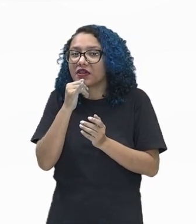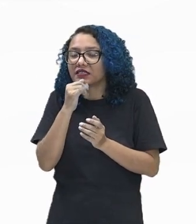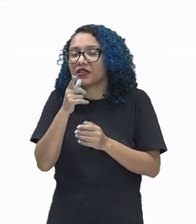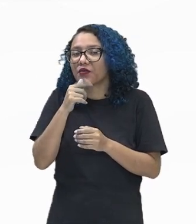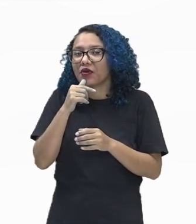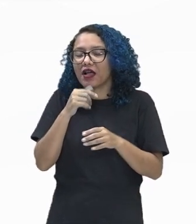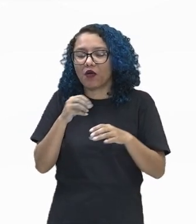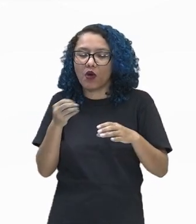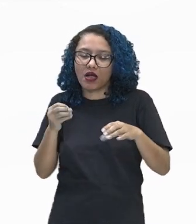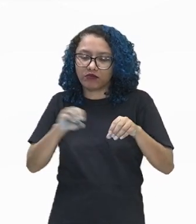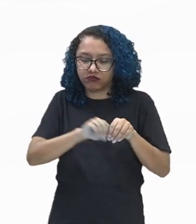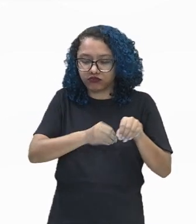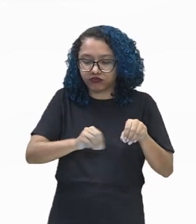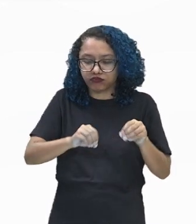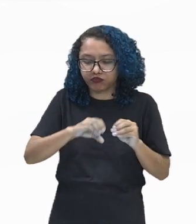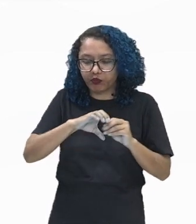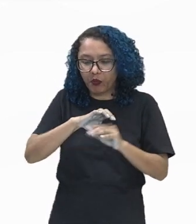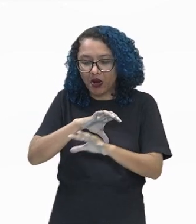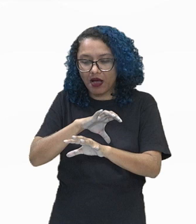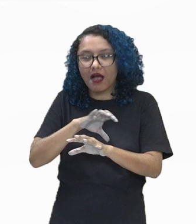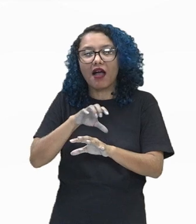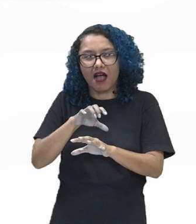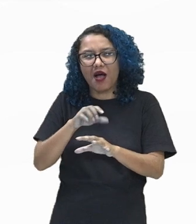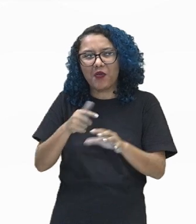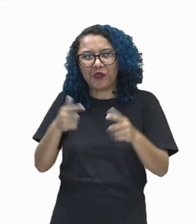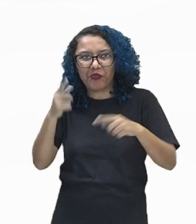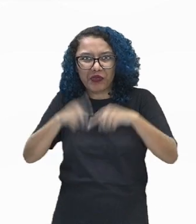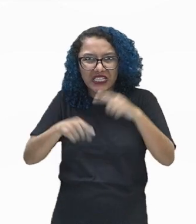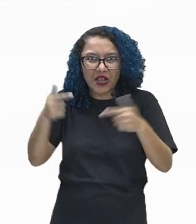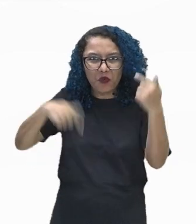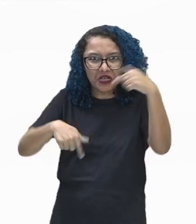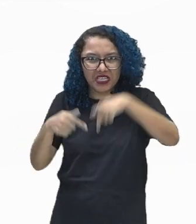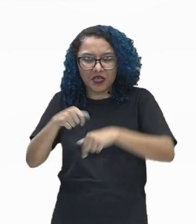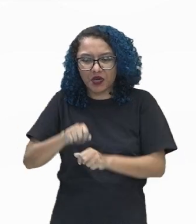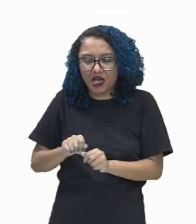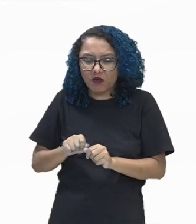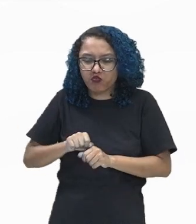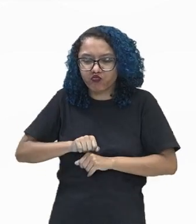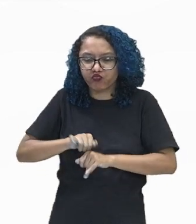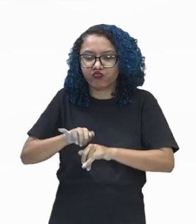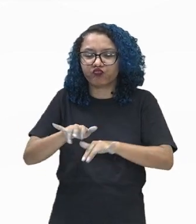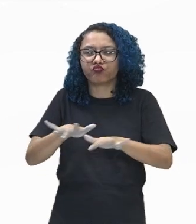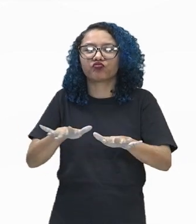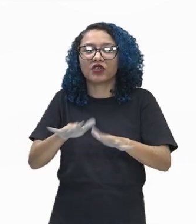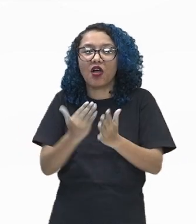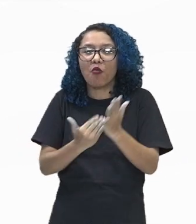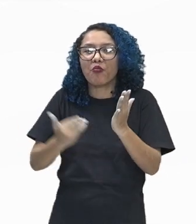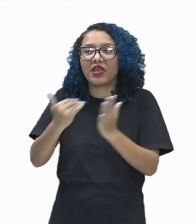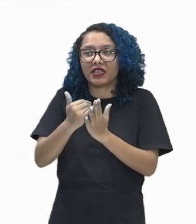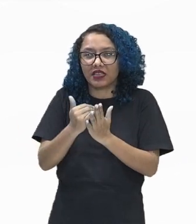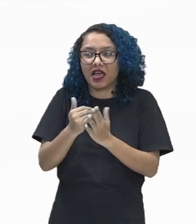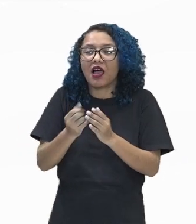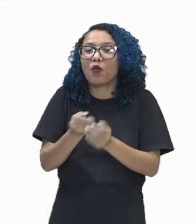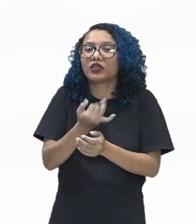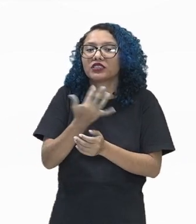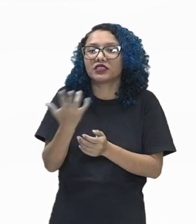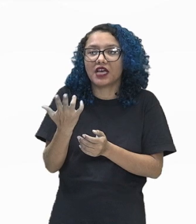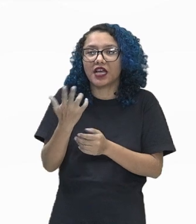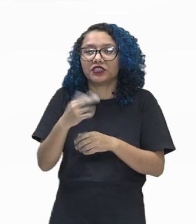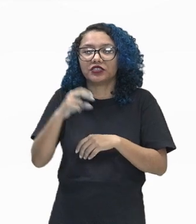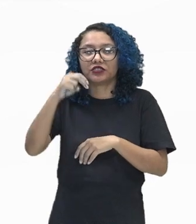ali derramando, né, alguns produtos químicos e aumentando a quantidade de nitrogênio e fósforo, tá? E aí